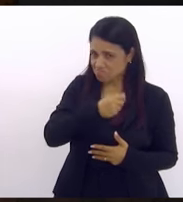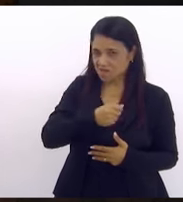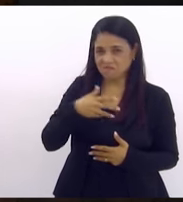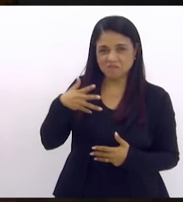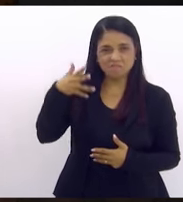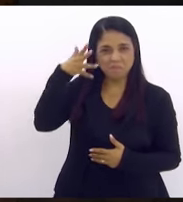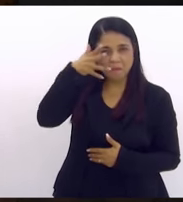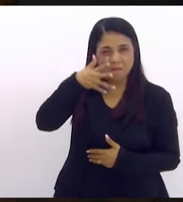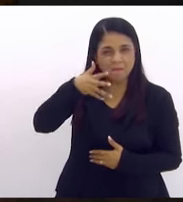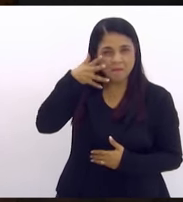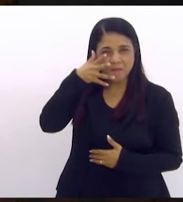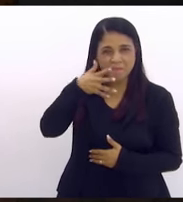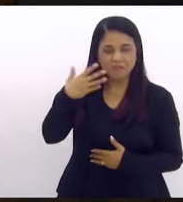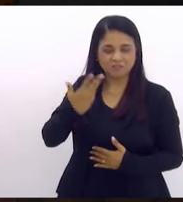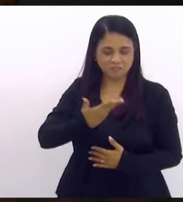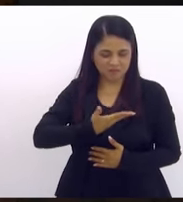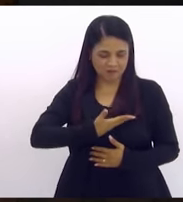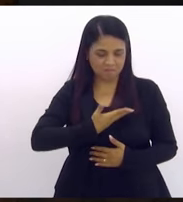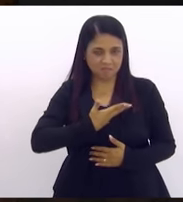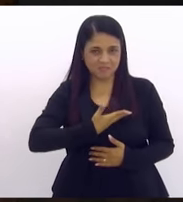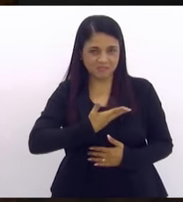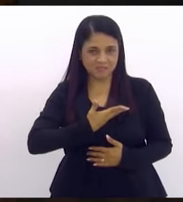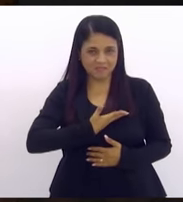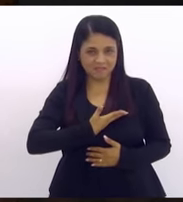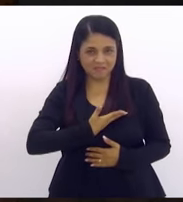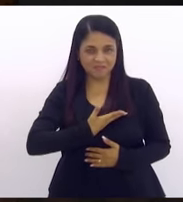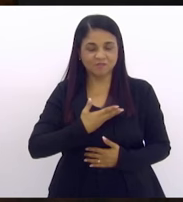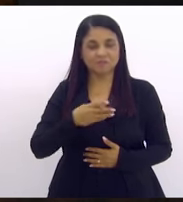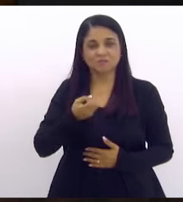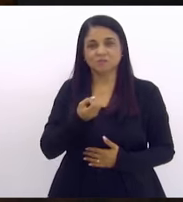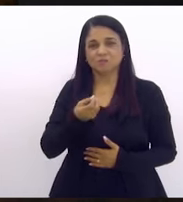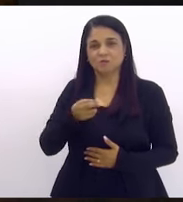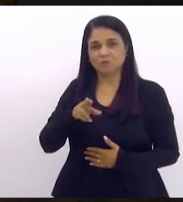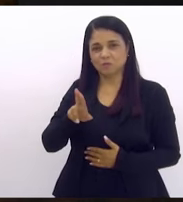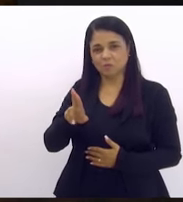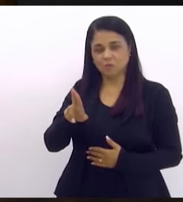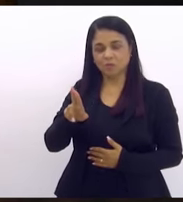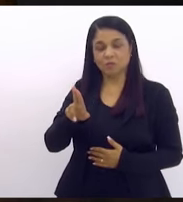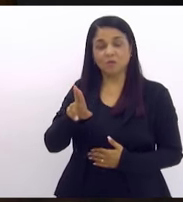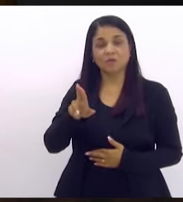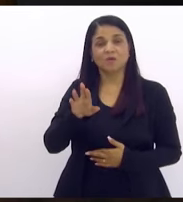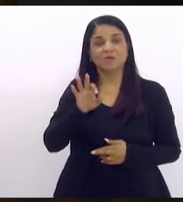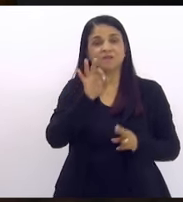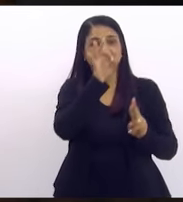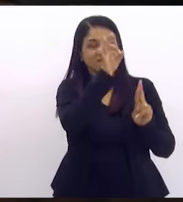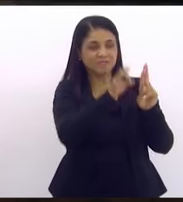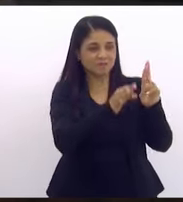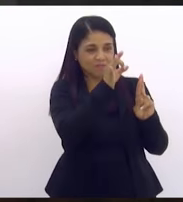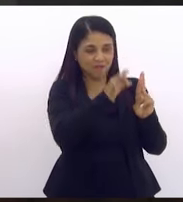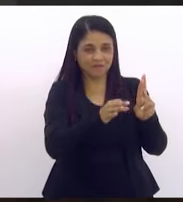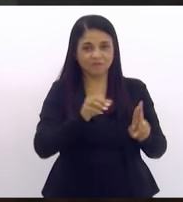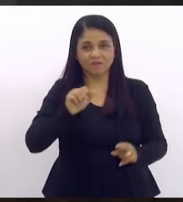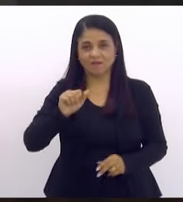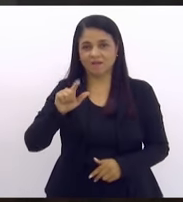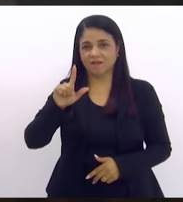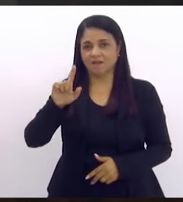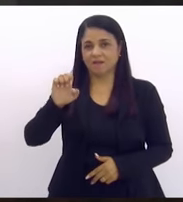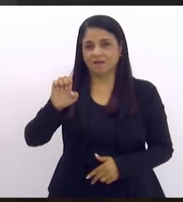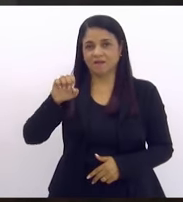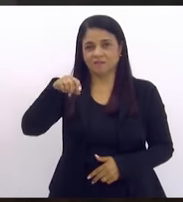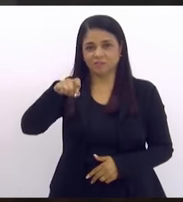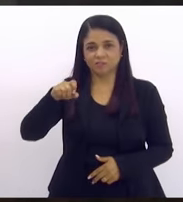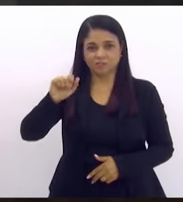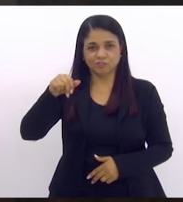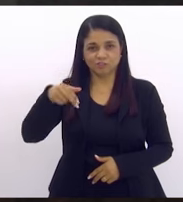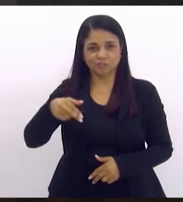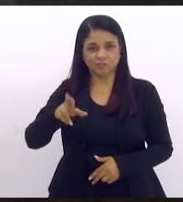declaração de amizade de companheirismo do dror do desembargador Alexandre Teixeira de Freitas Bastos